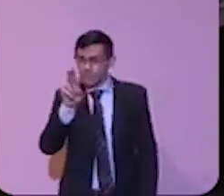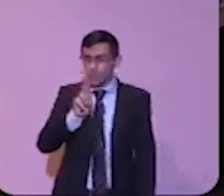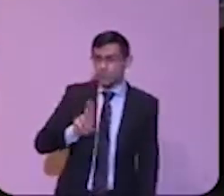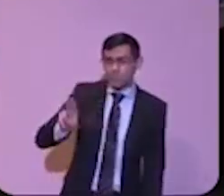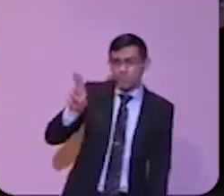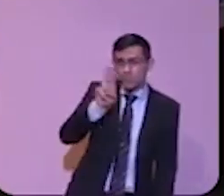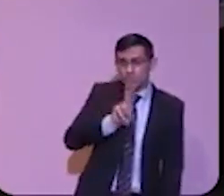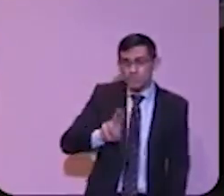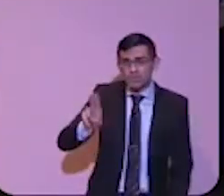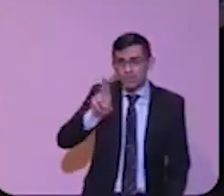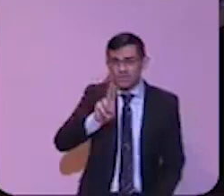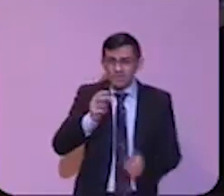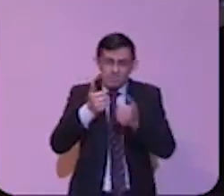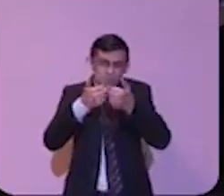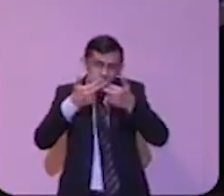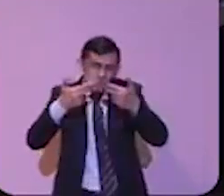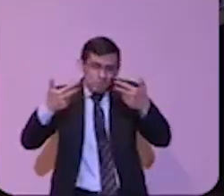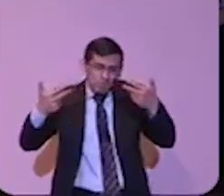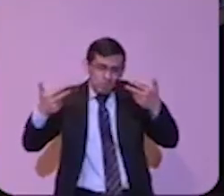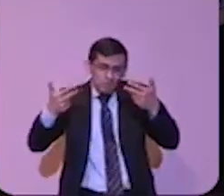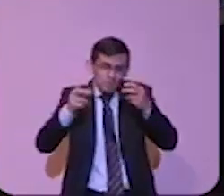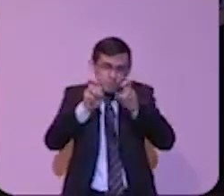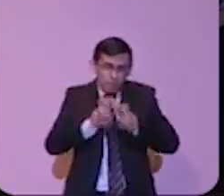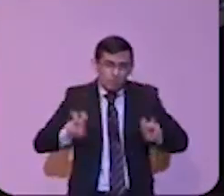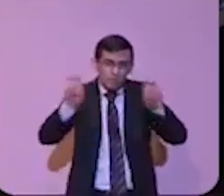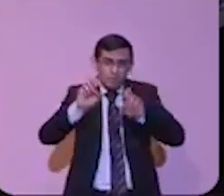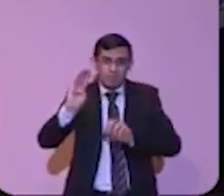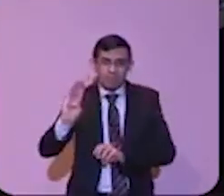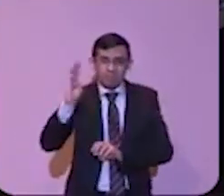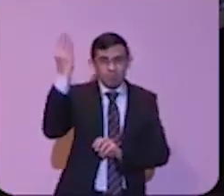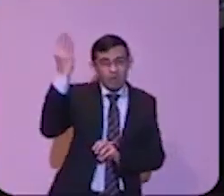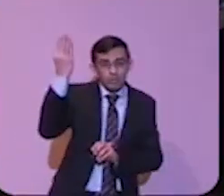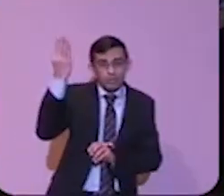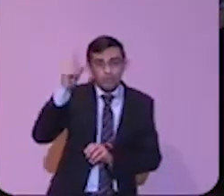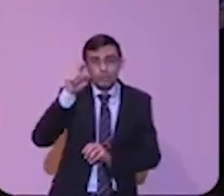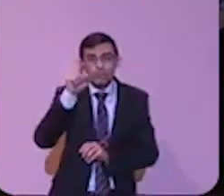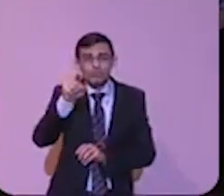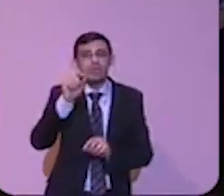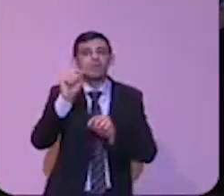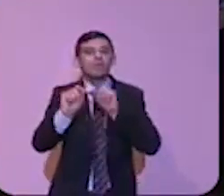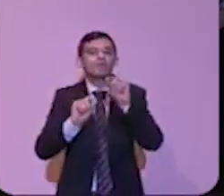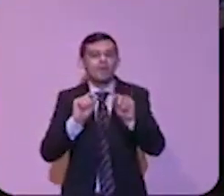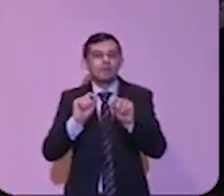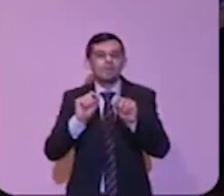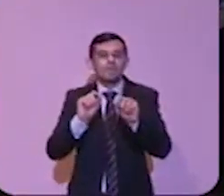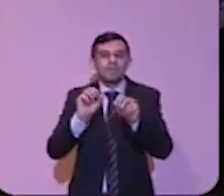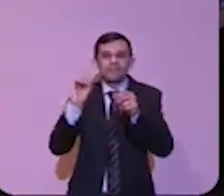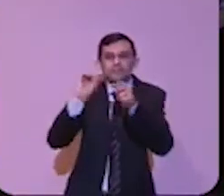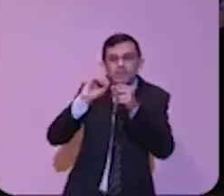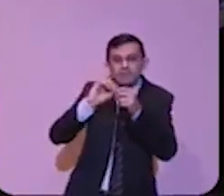usa qualquer tipo de programa pirata, você está lutando